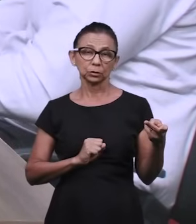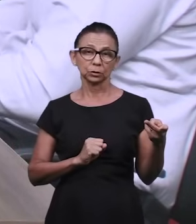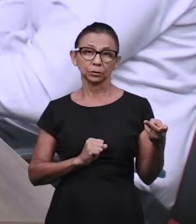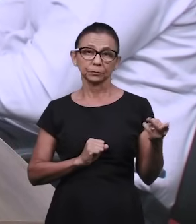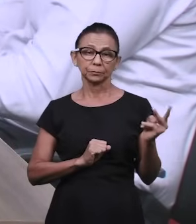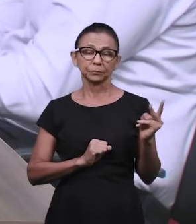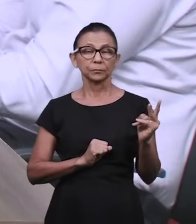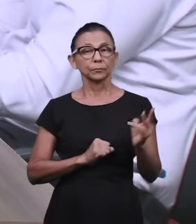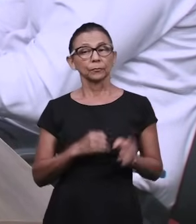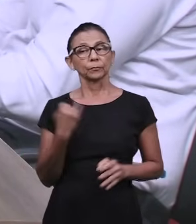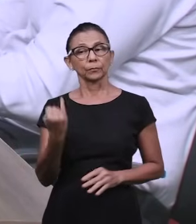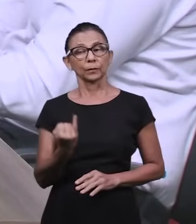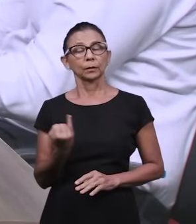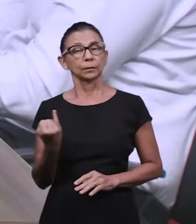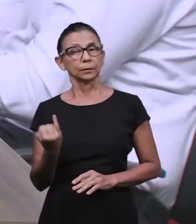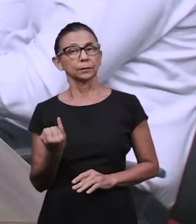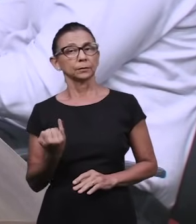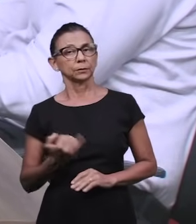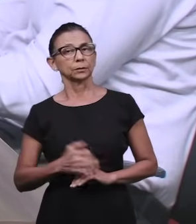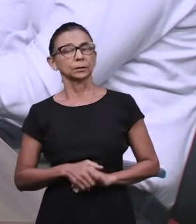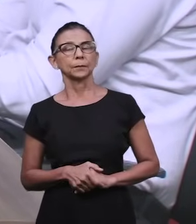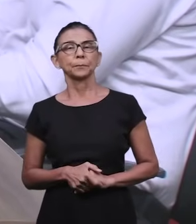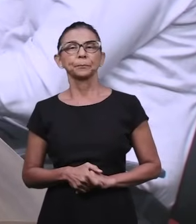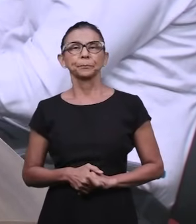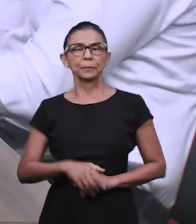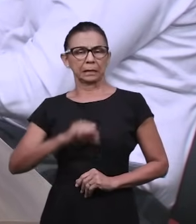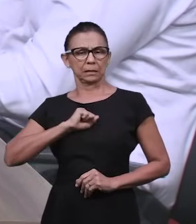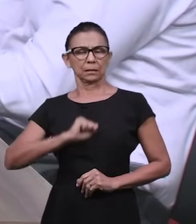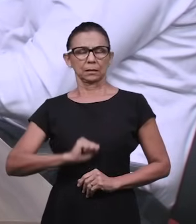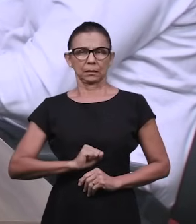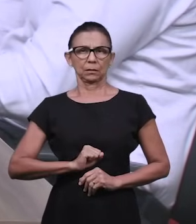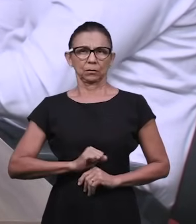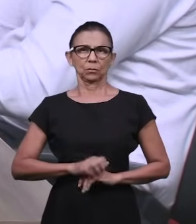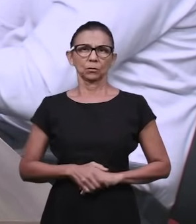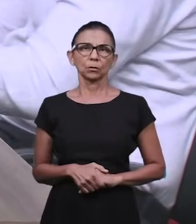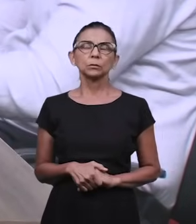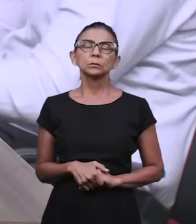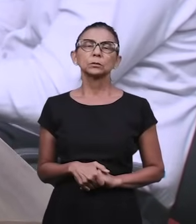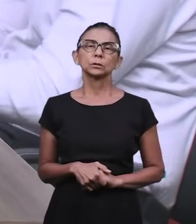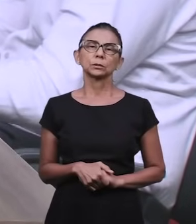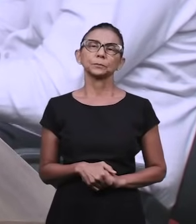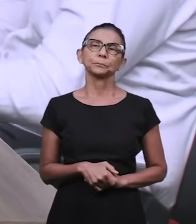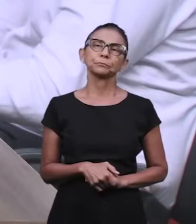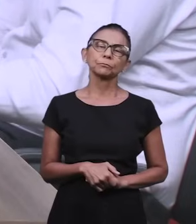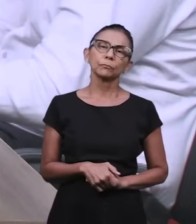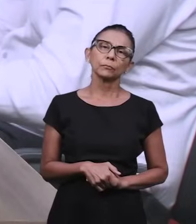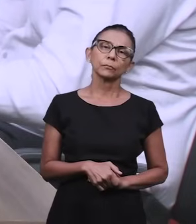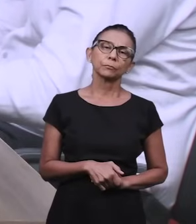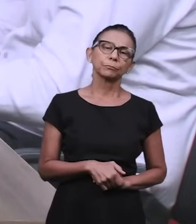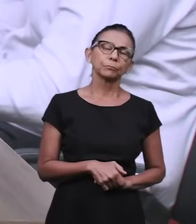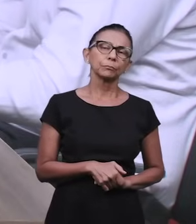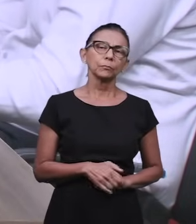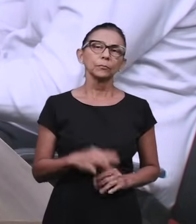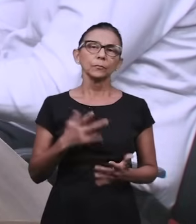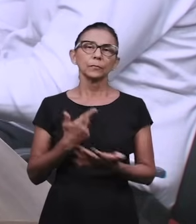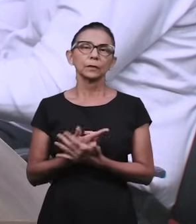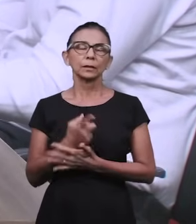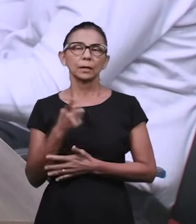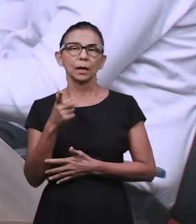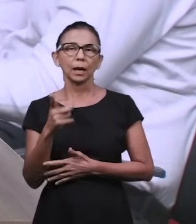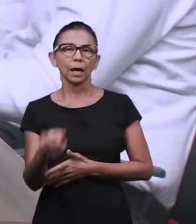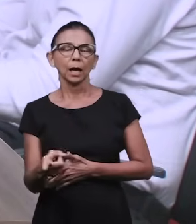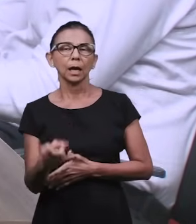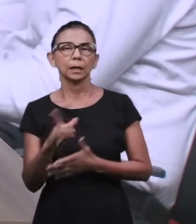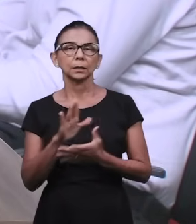esses. Esse sacerdote era, além de ouvir, ele